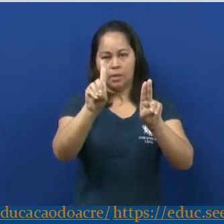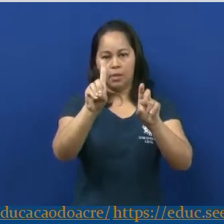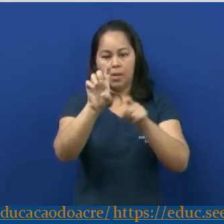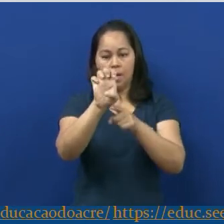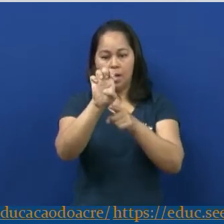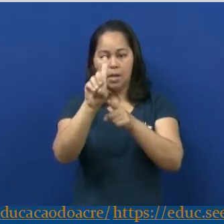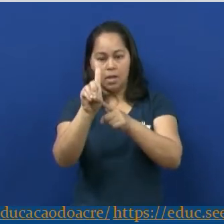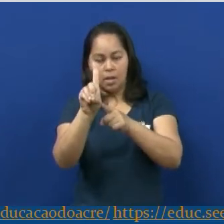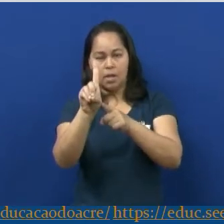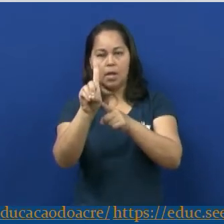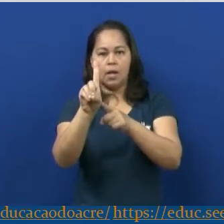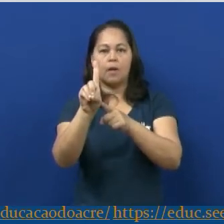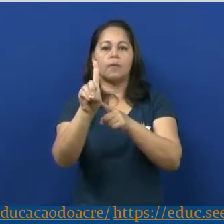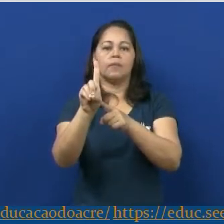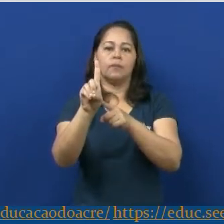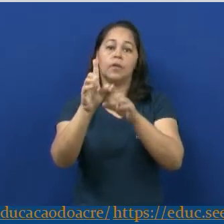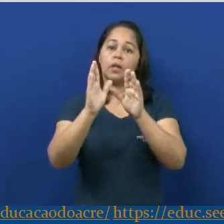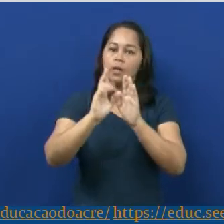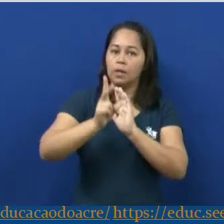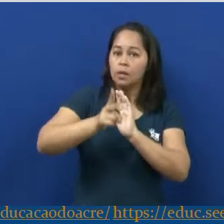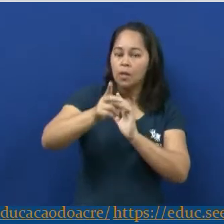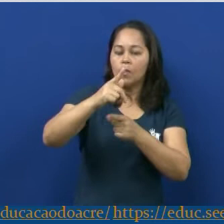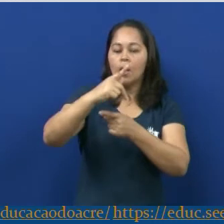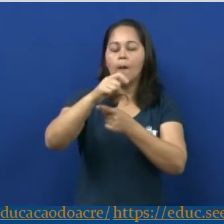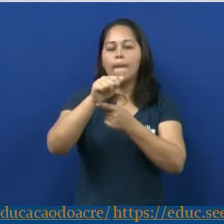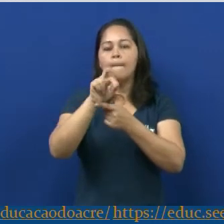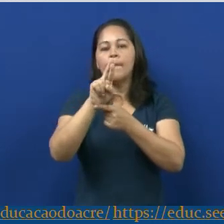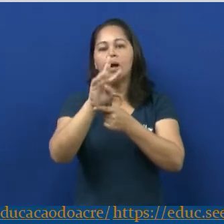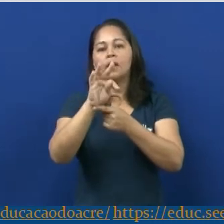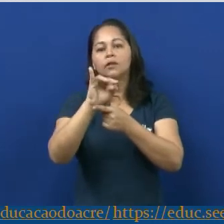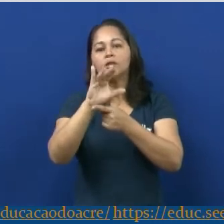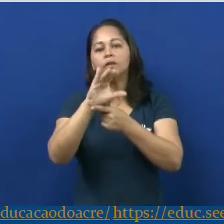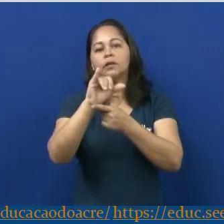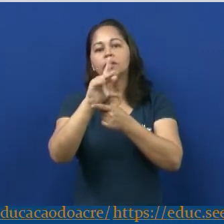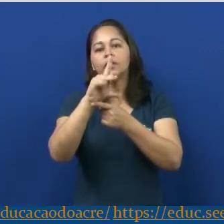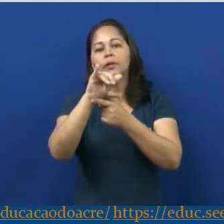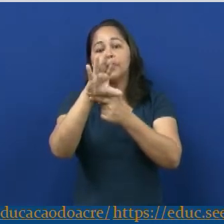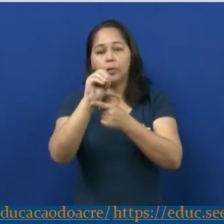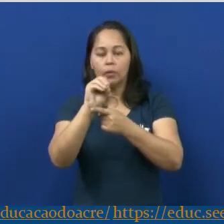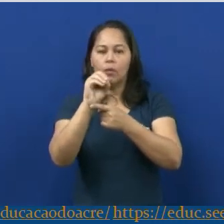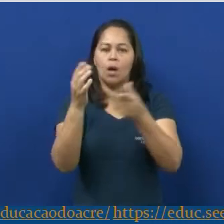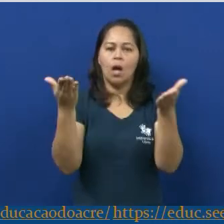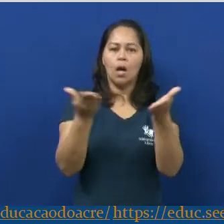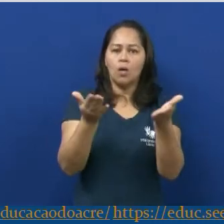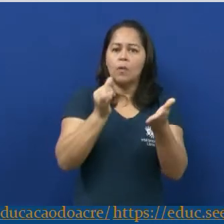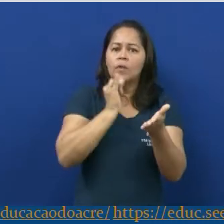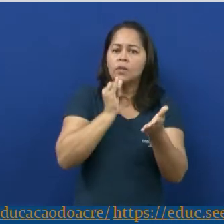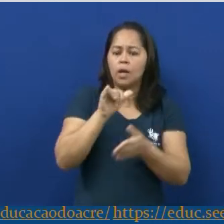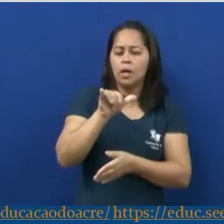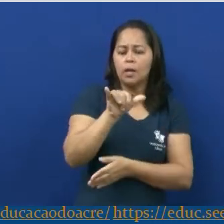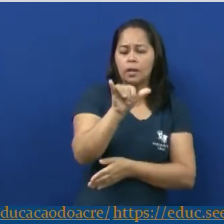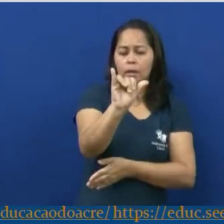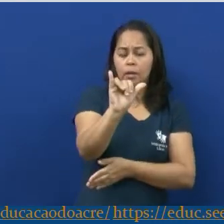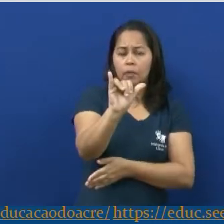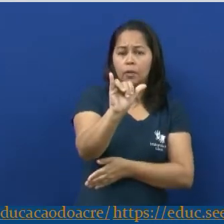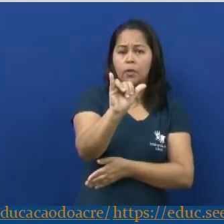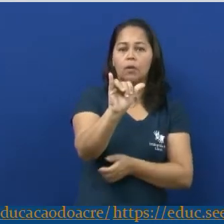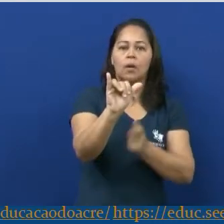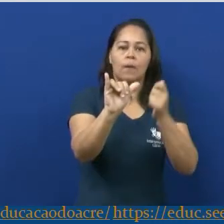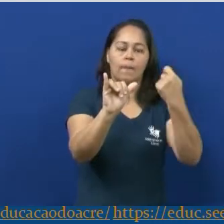e aí você transformou no particípio quando os verbos são terminados em y precedido de